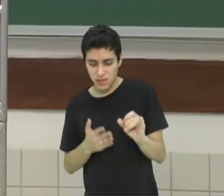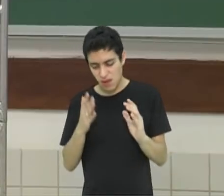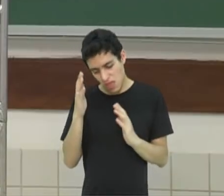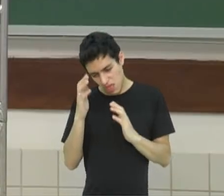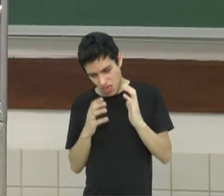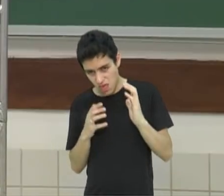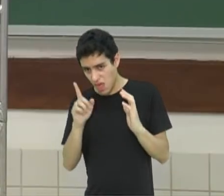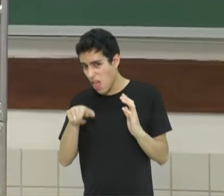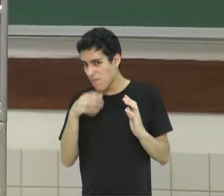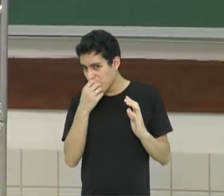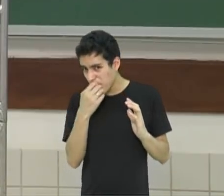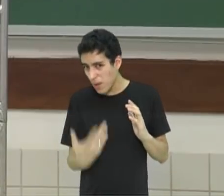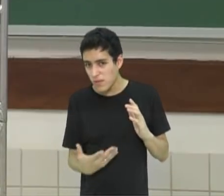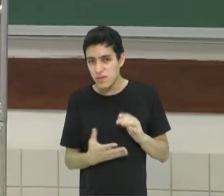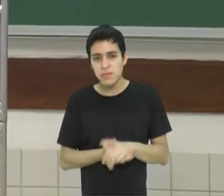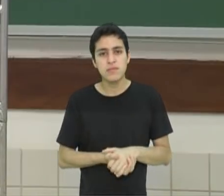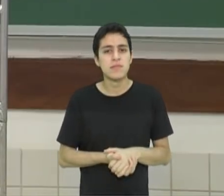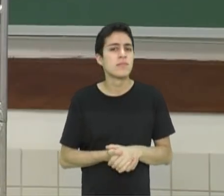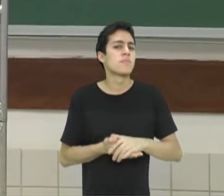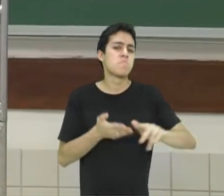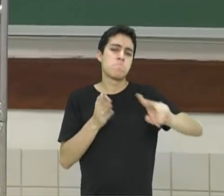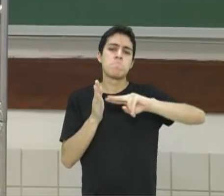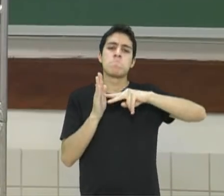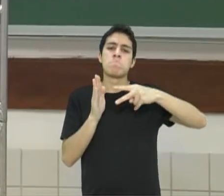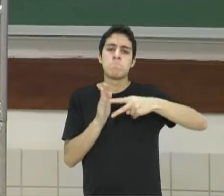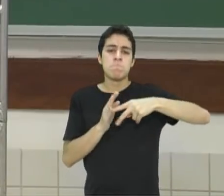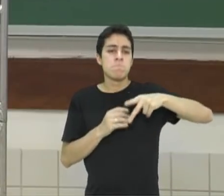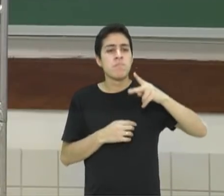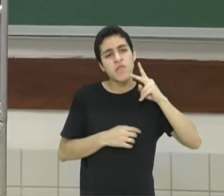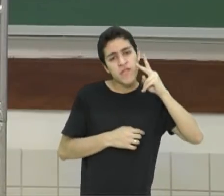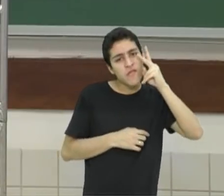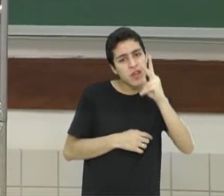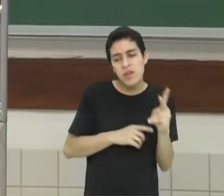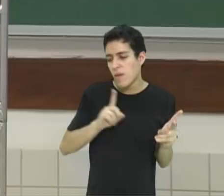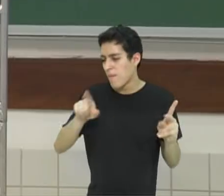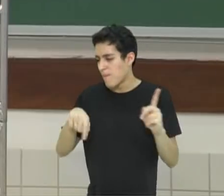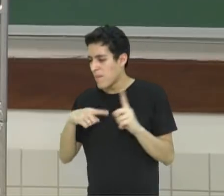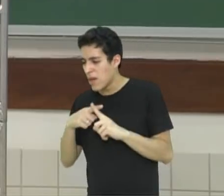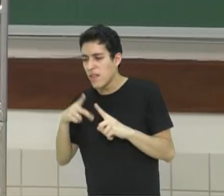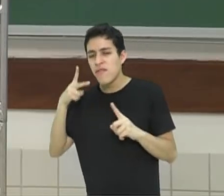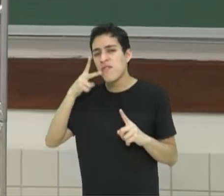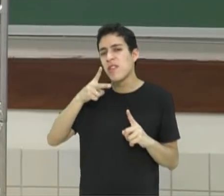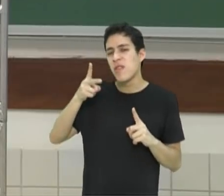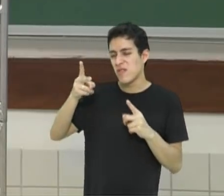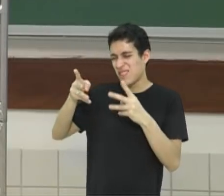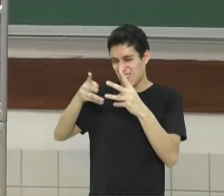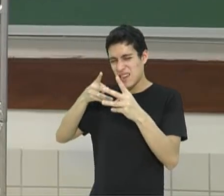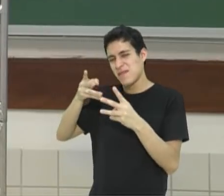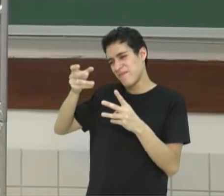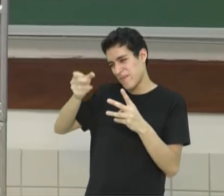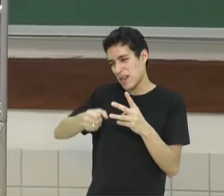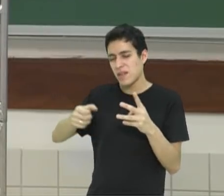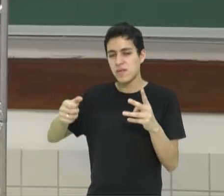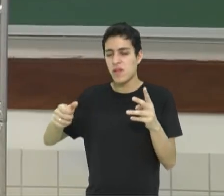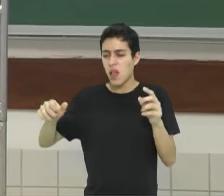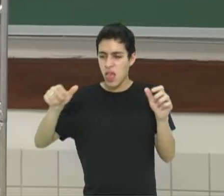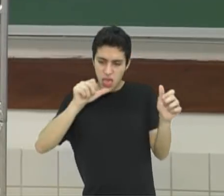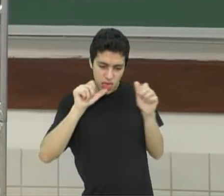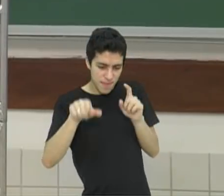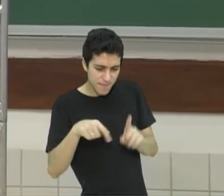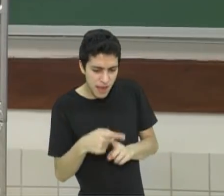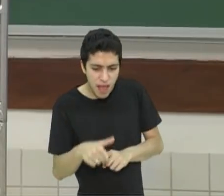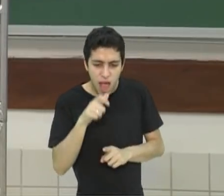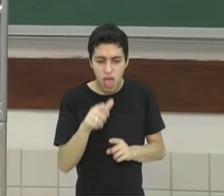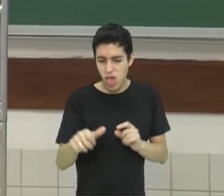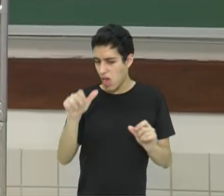é um benefício? Quando ele diz, beba o vinho tinto, beba o vinho branco, beba a água, tudo junto, e aí ele diz...